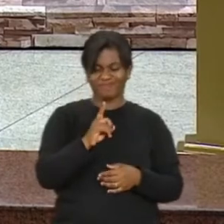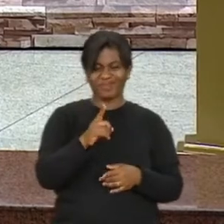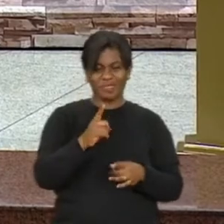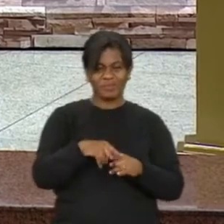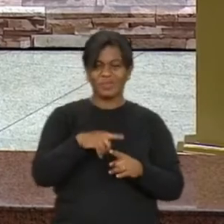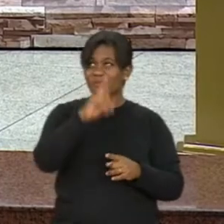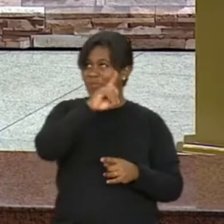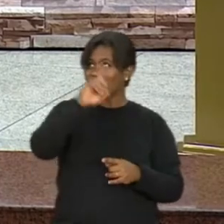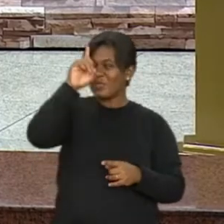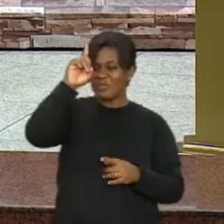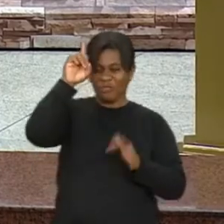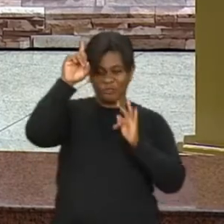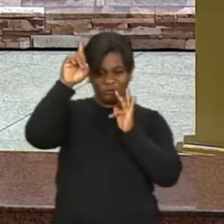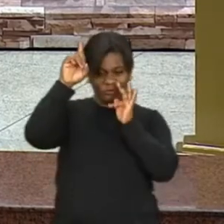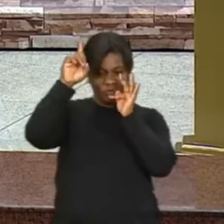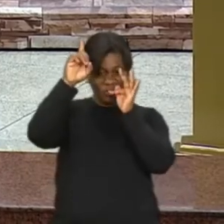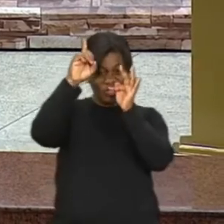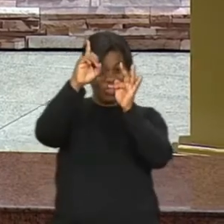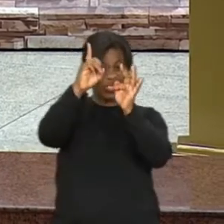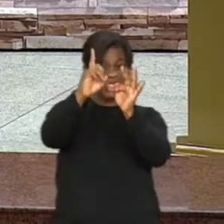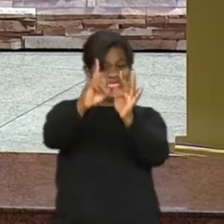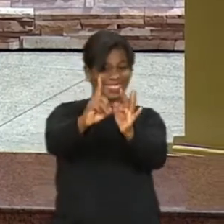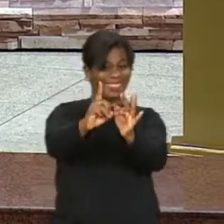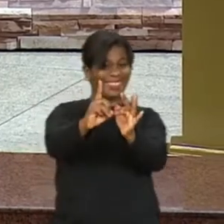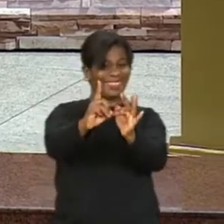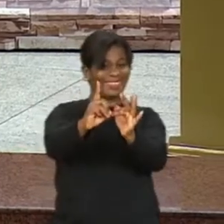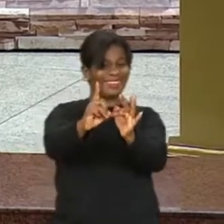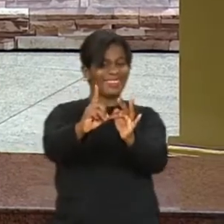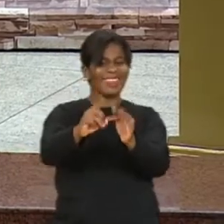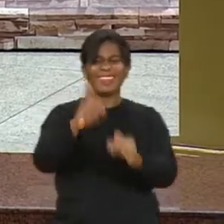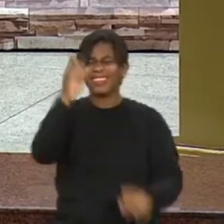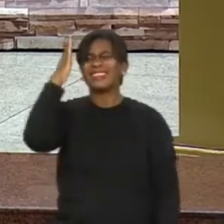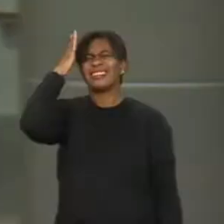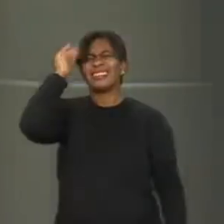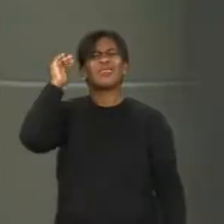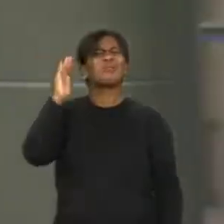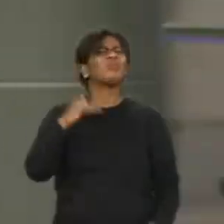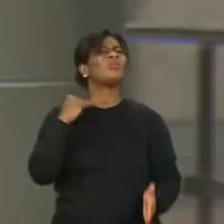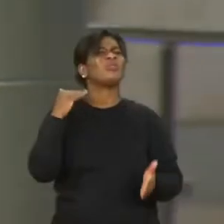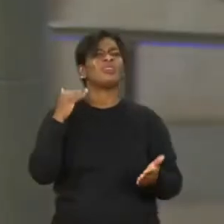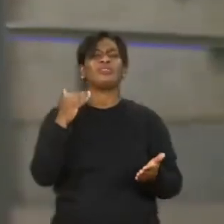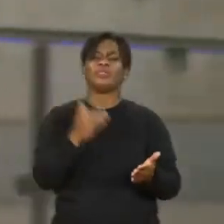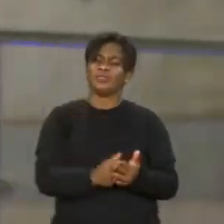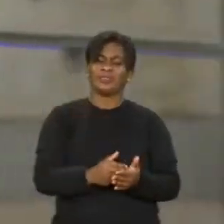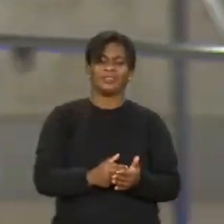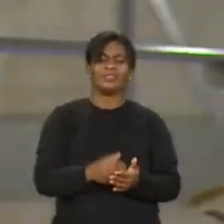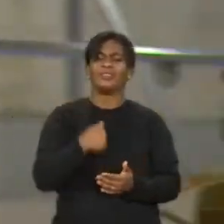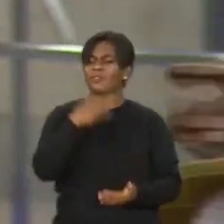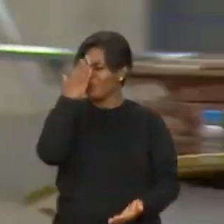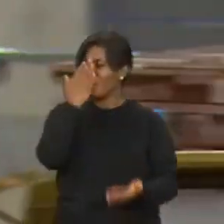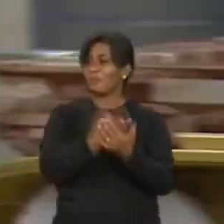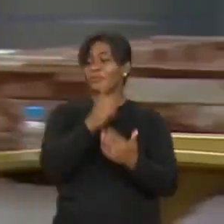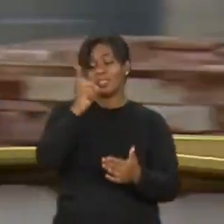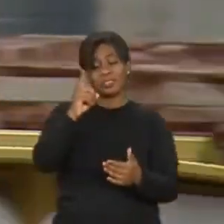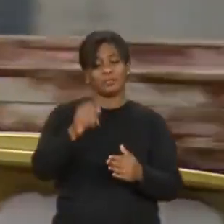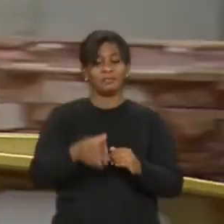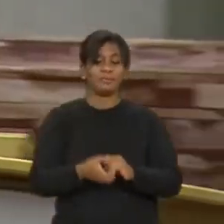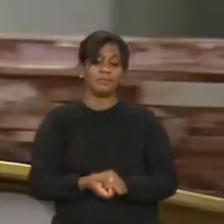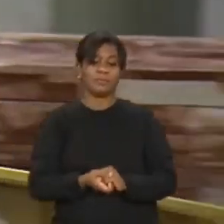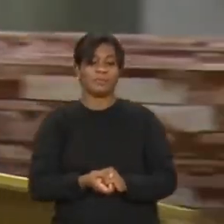futuro. Ele já está lá, ele já sabe de tudo. Eu confio nele. E se